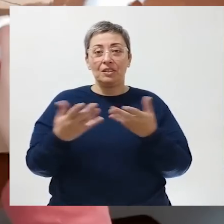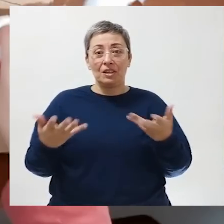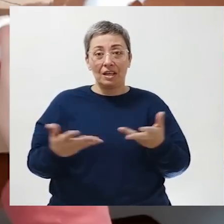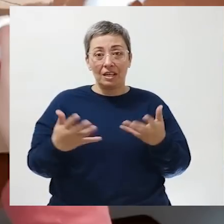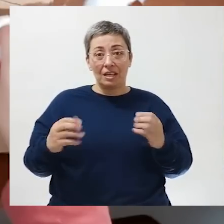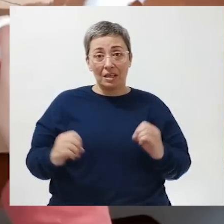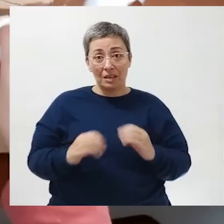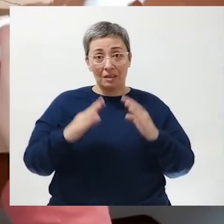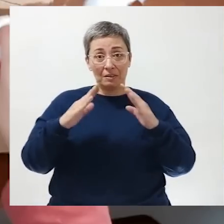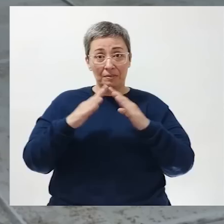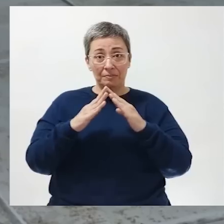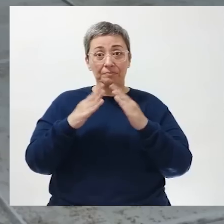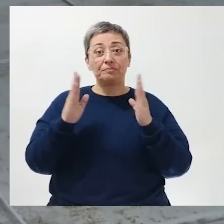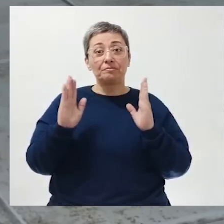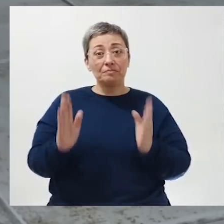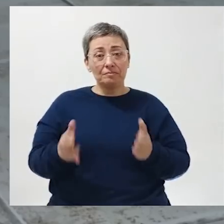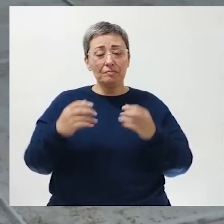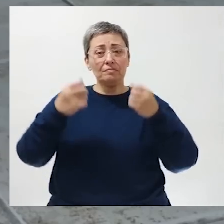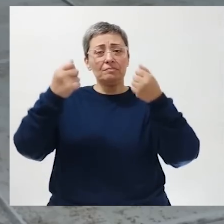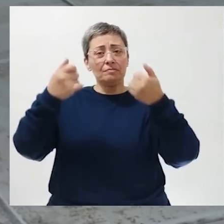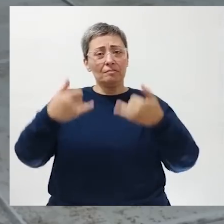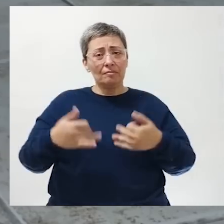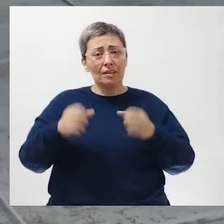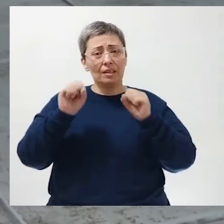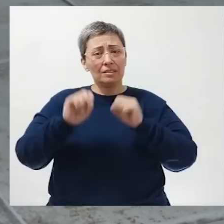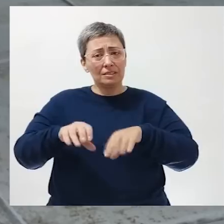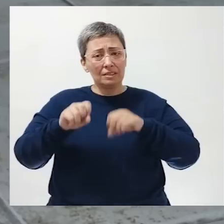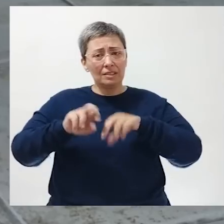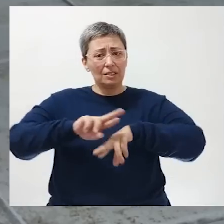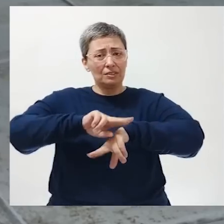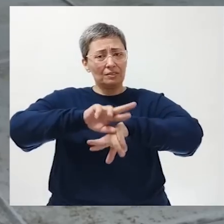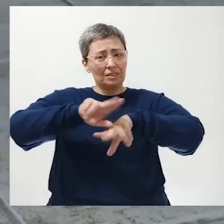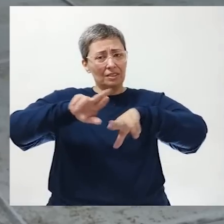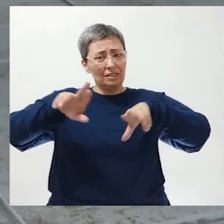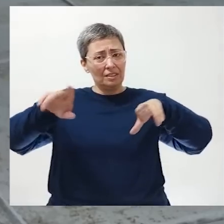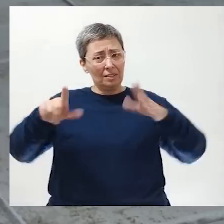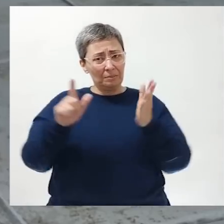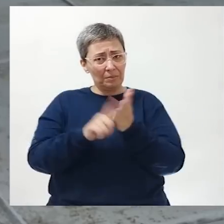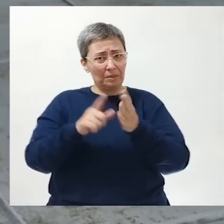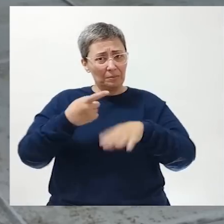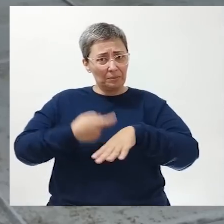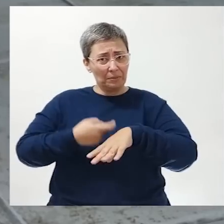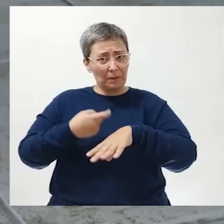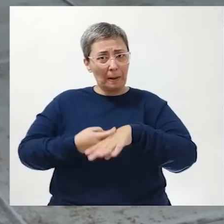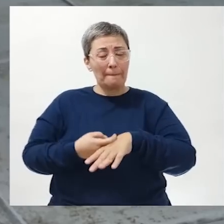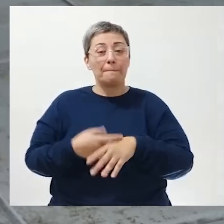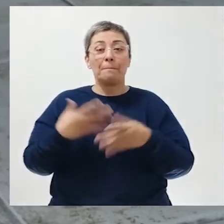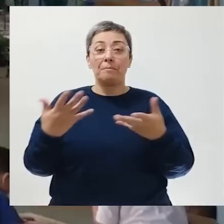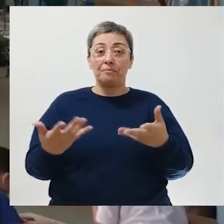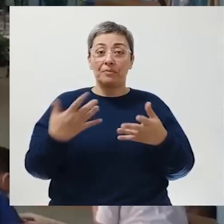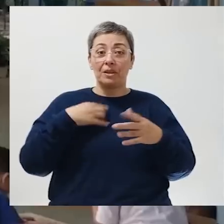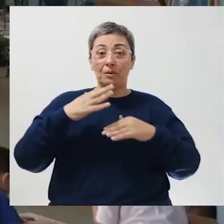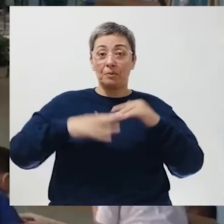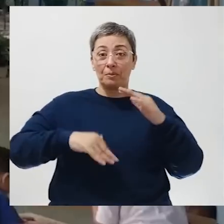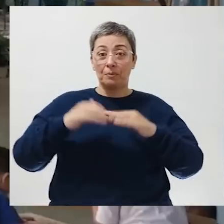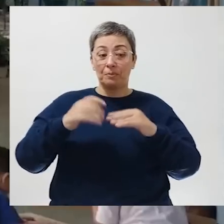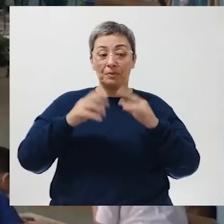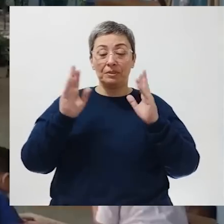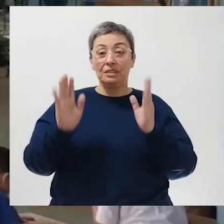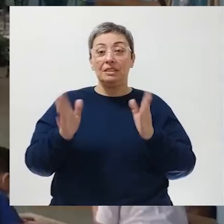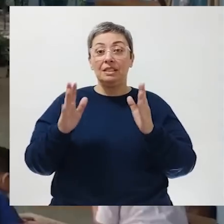mesmo no programa Saberes em Casa, eu já ensinei diversos jogos que a gente pode fazer com papelão. Uma atividade que é